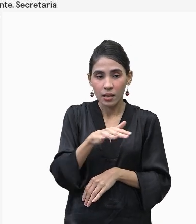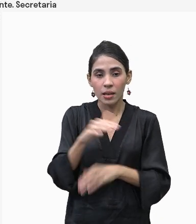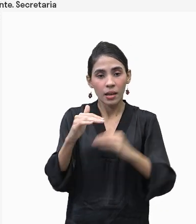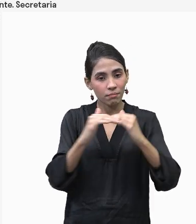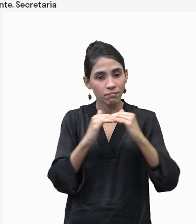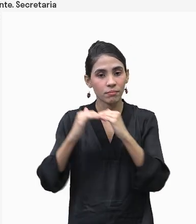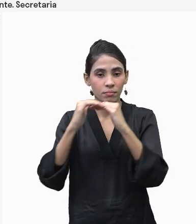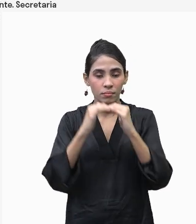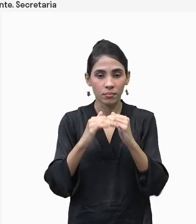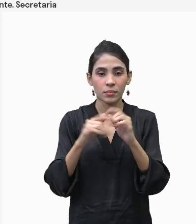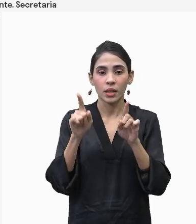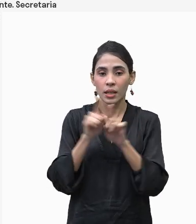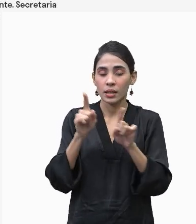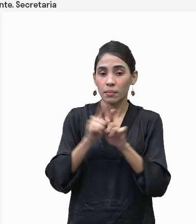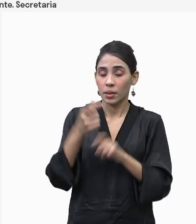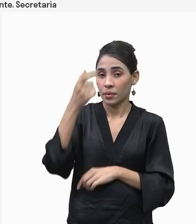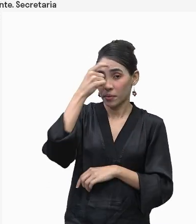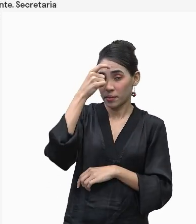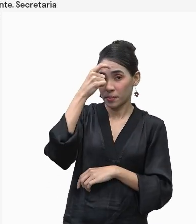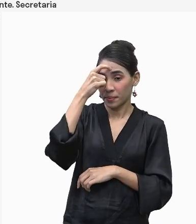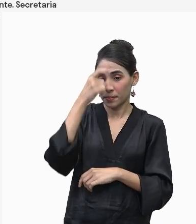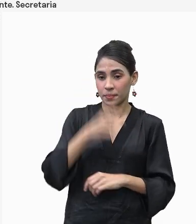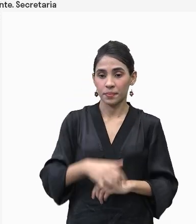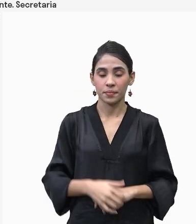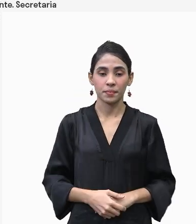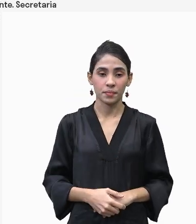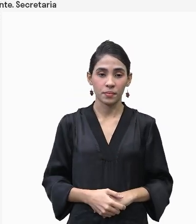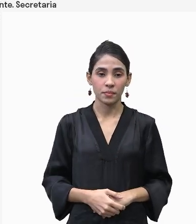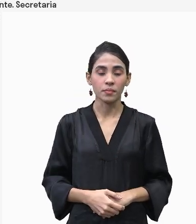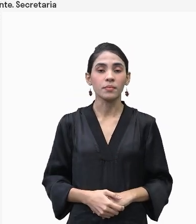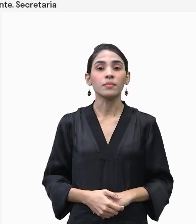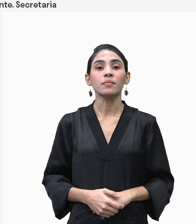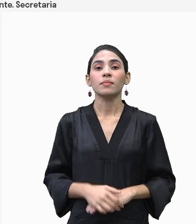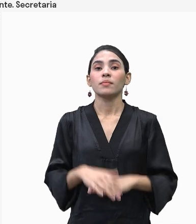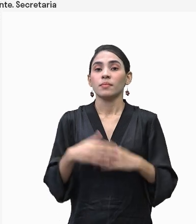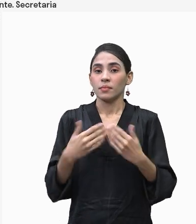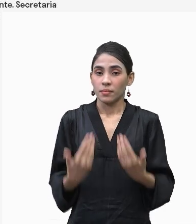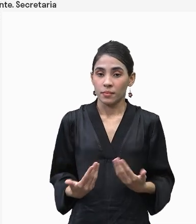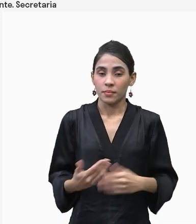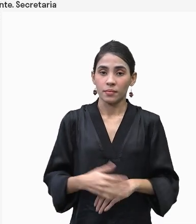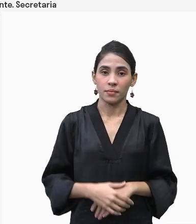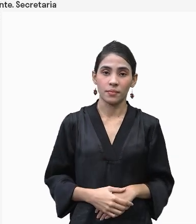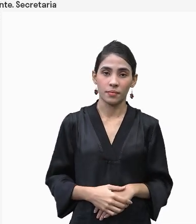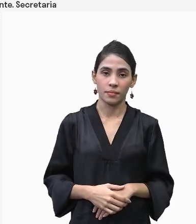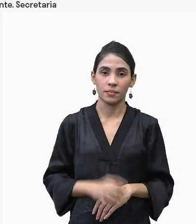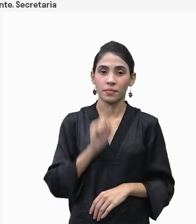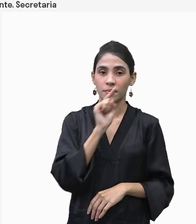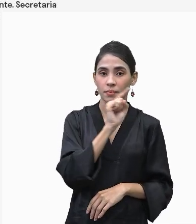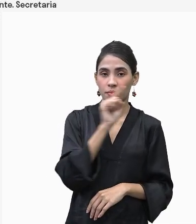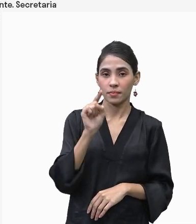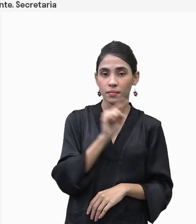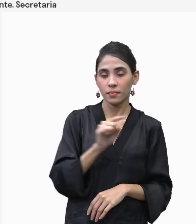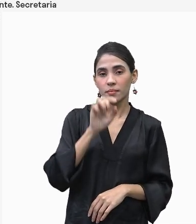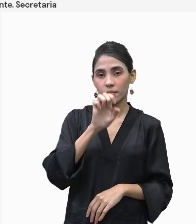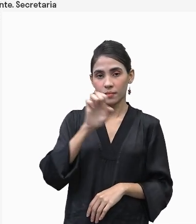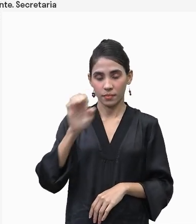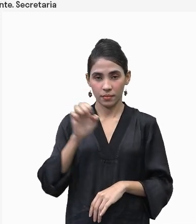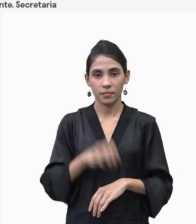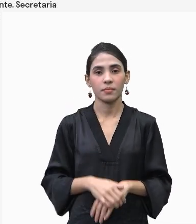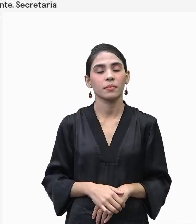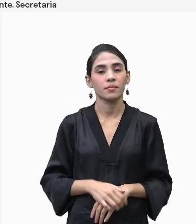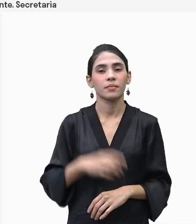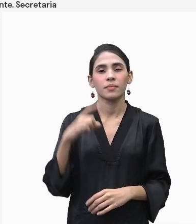regional equilibrado e sustentável. Observem, então, que o zoneamento econômico ecológico,